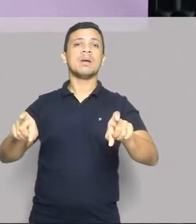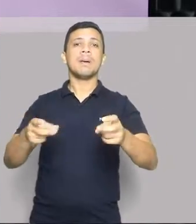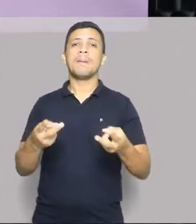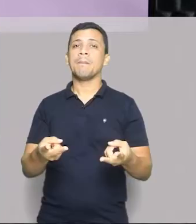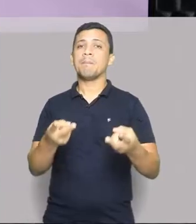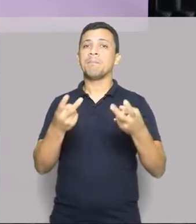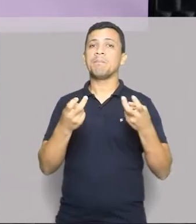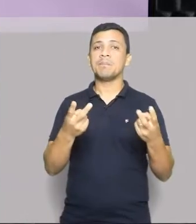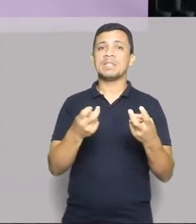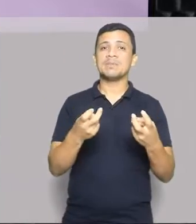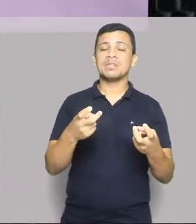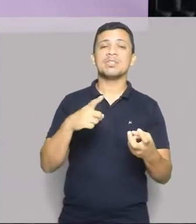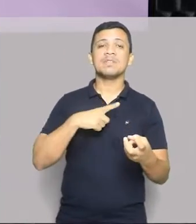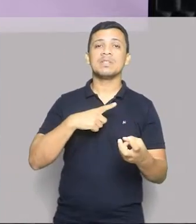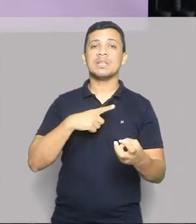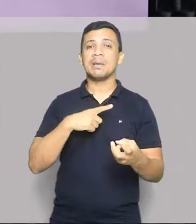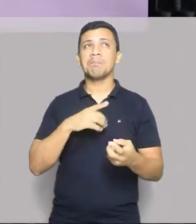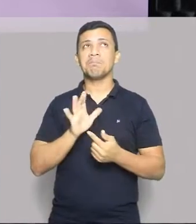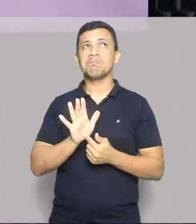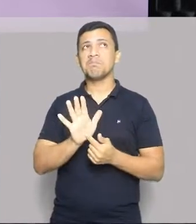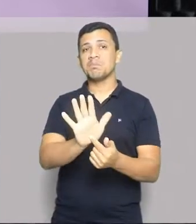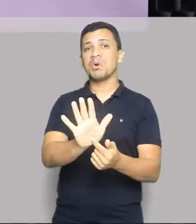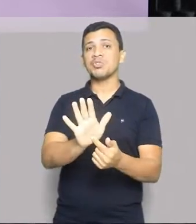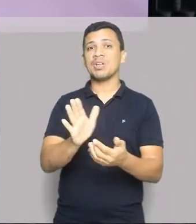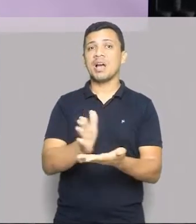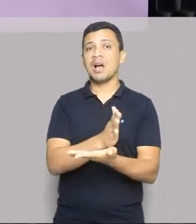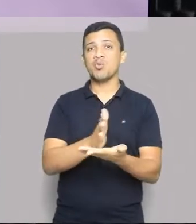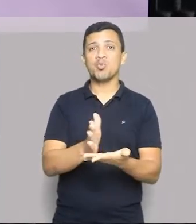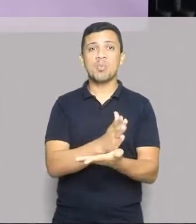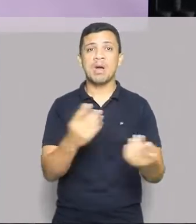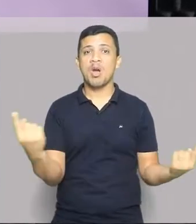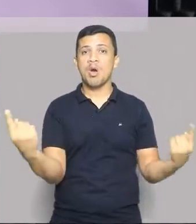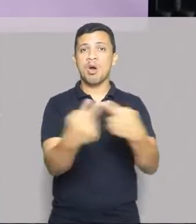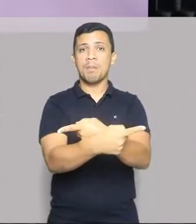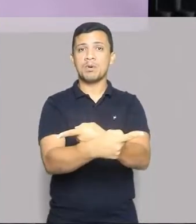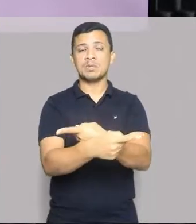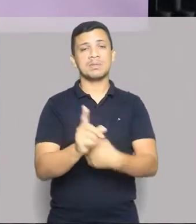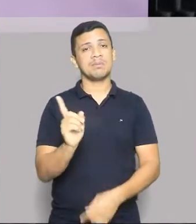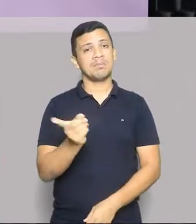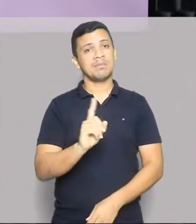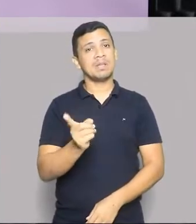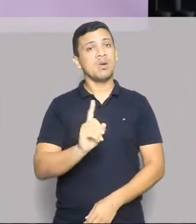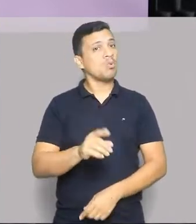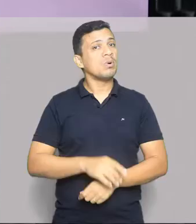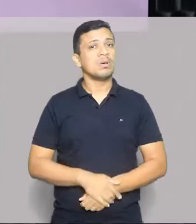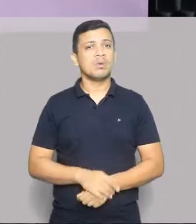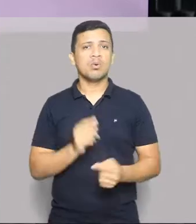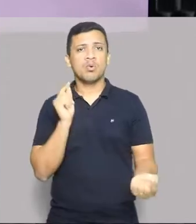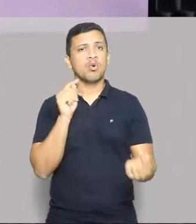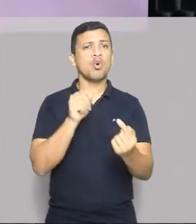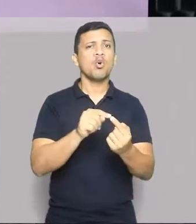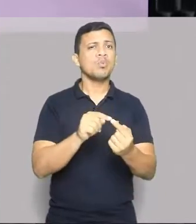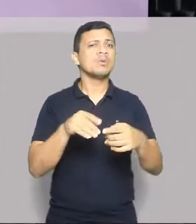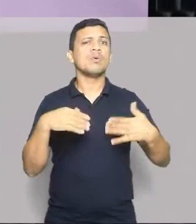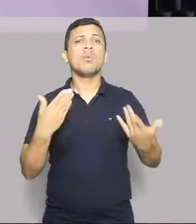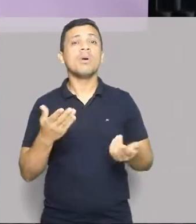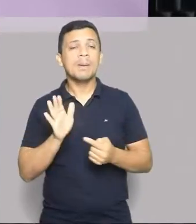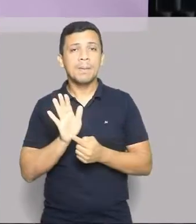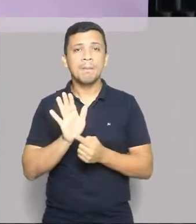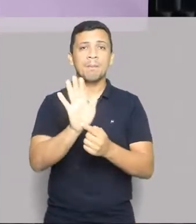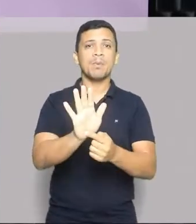de retratar uma oposição, certo? Mas de mostrar